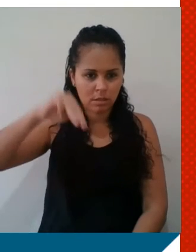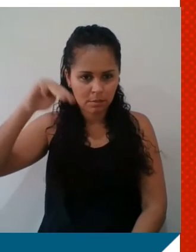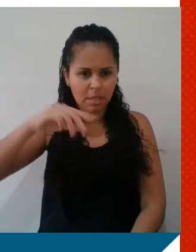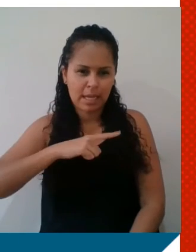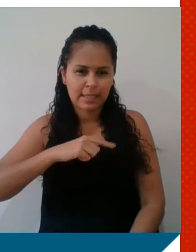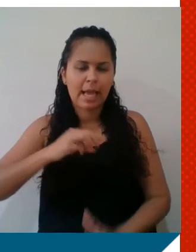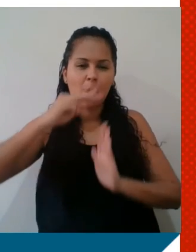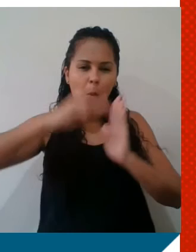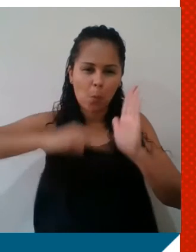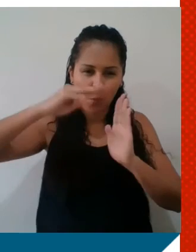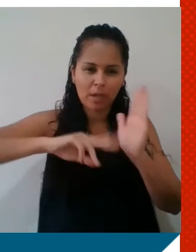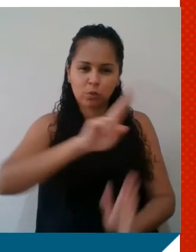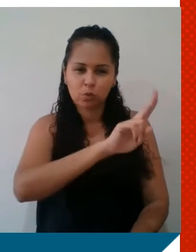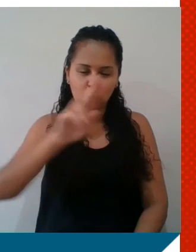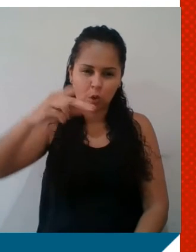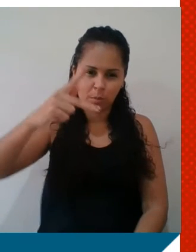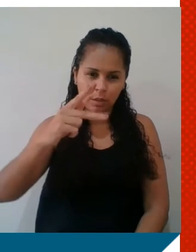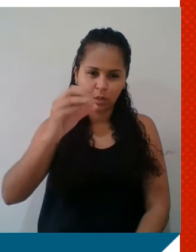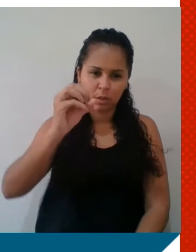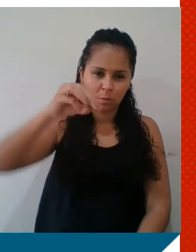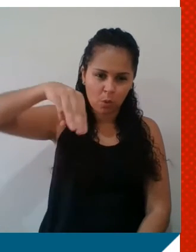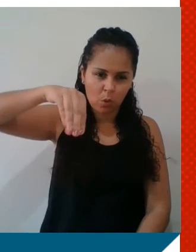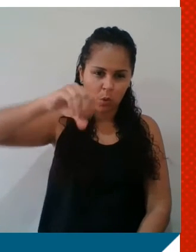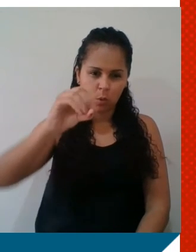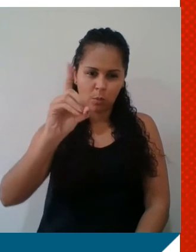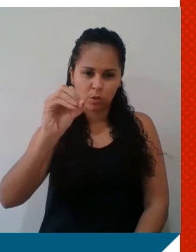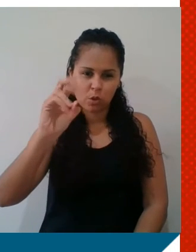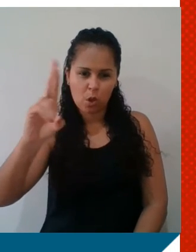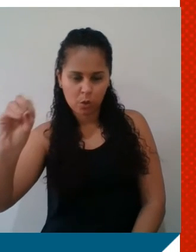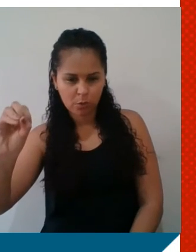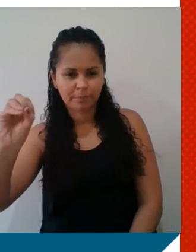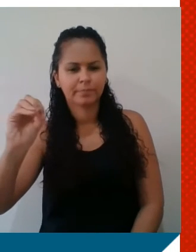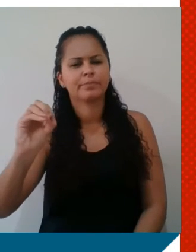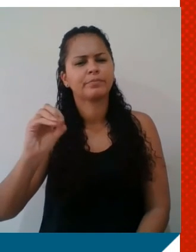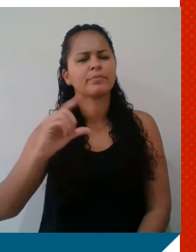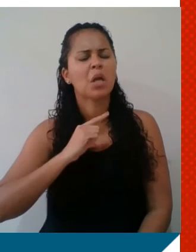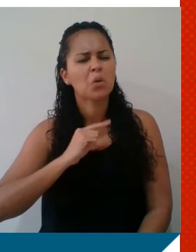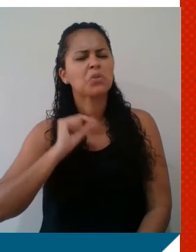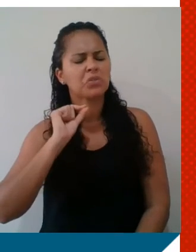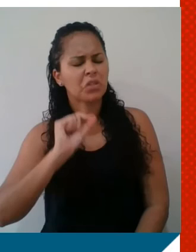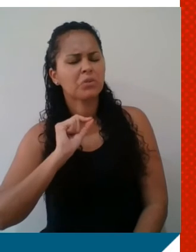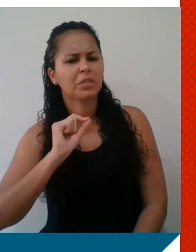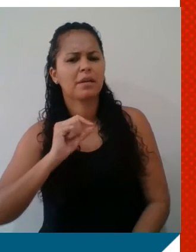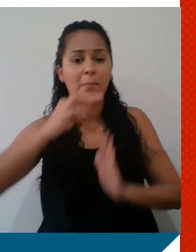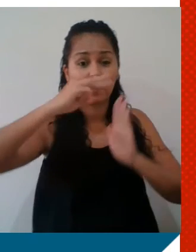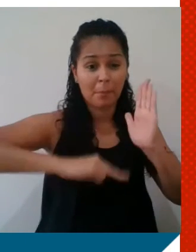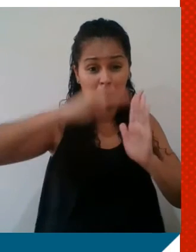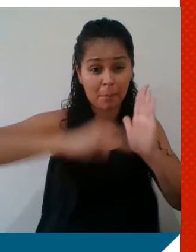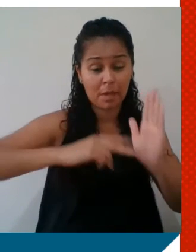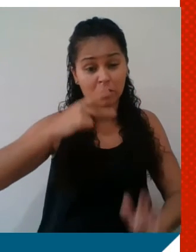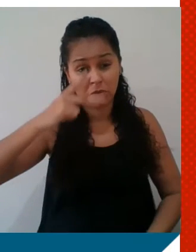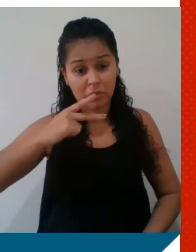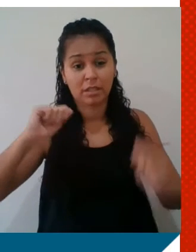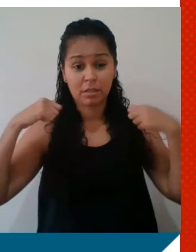método Pomodoro mesmo, né? Um nome italiano, assim como o molho Pomodoro, né? E o método Pomodoro diz que a gente tem a